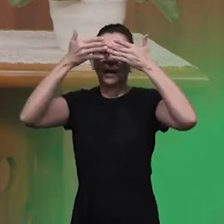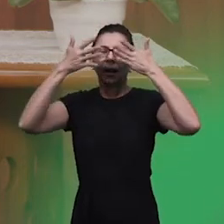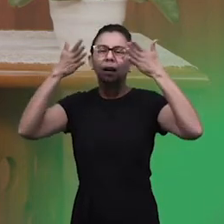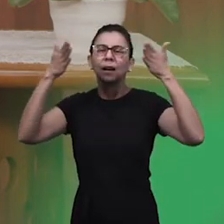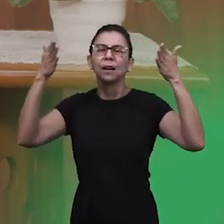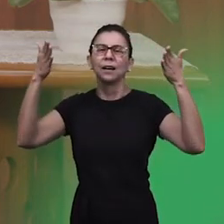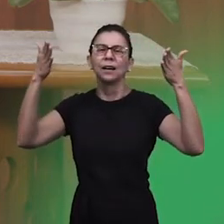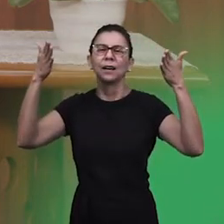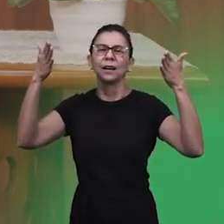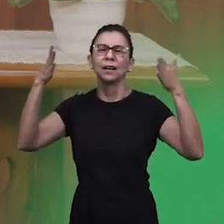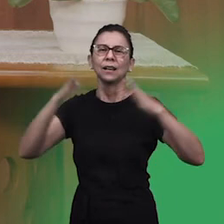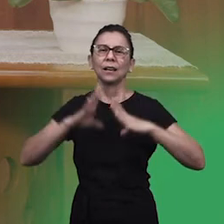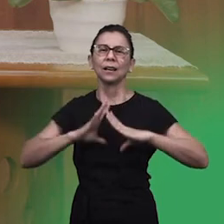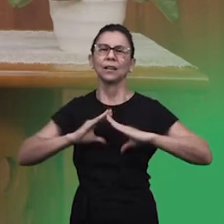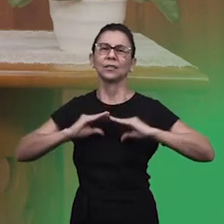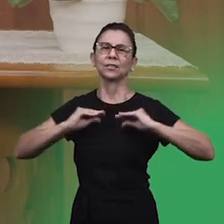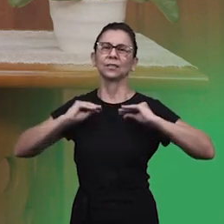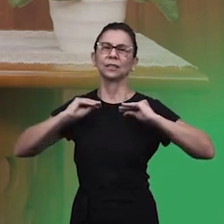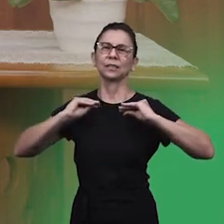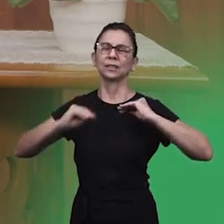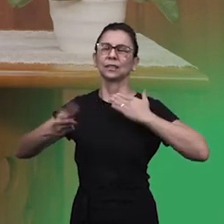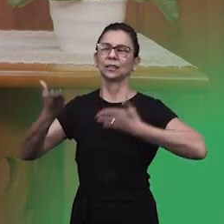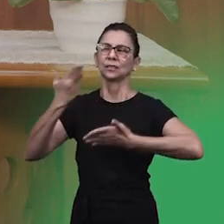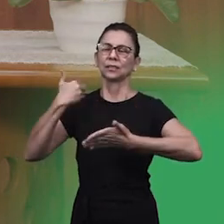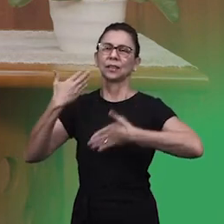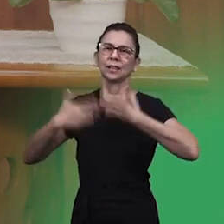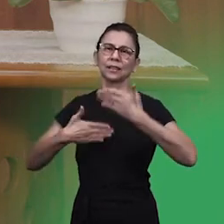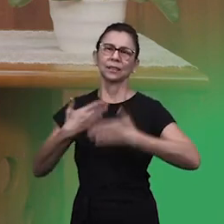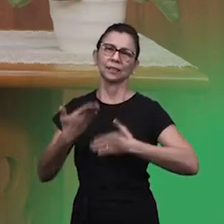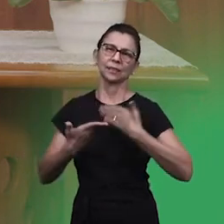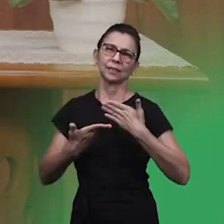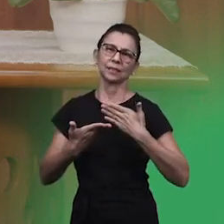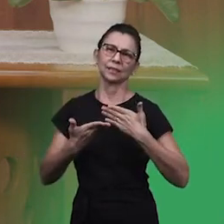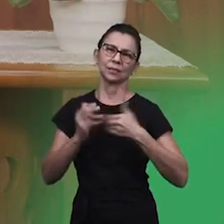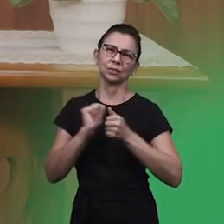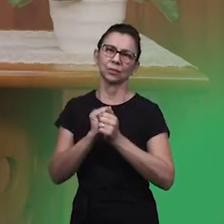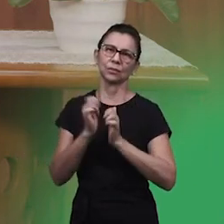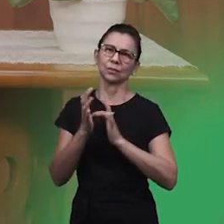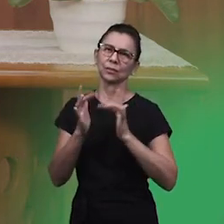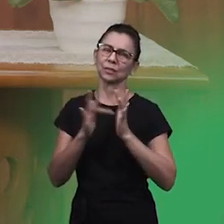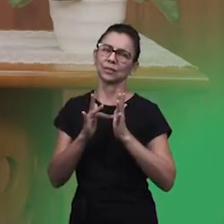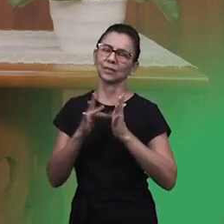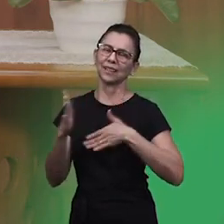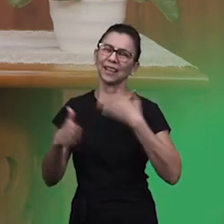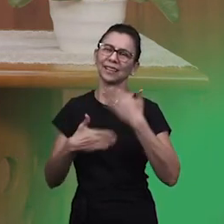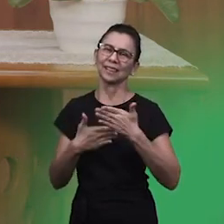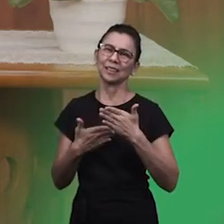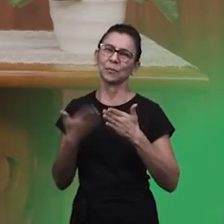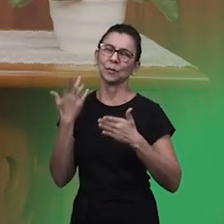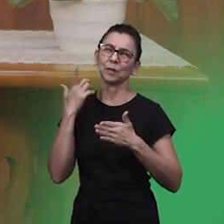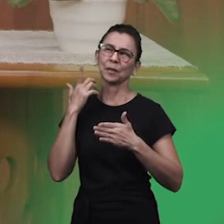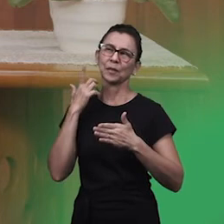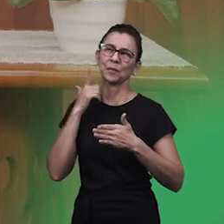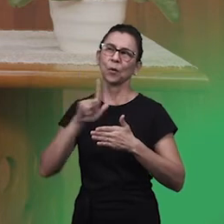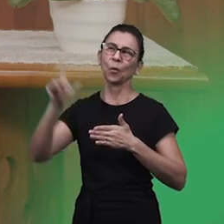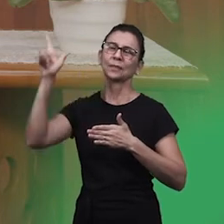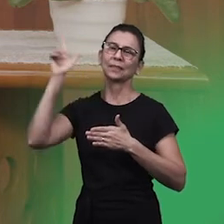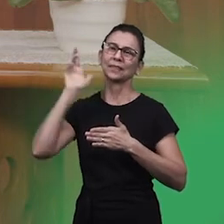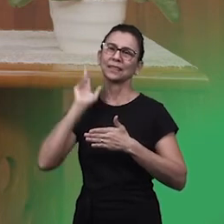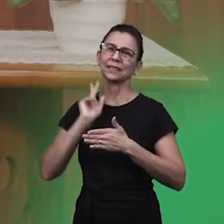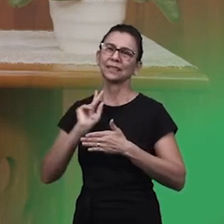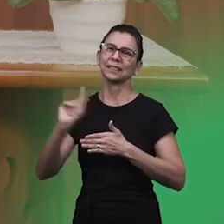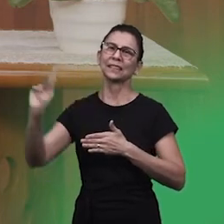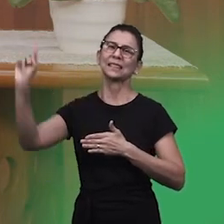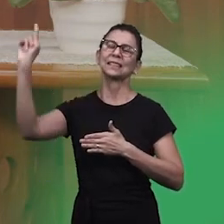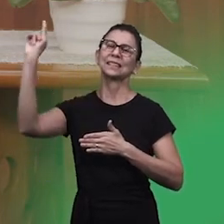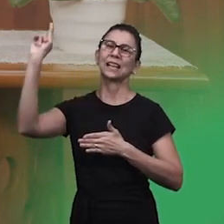nós passamos a viver a alegria desta vida com Jesus e a alegria da eternidade com Ele. E quando João passa, ele